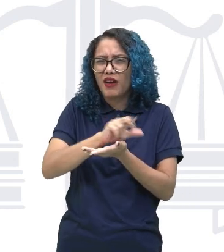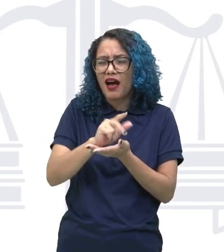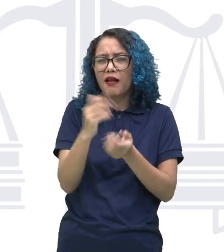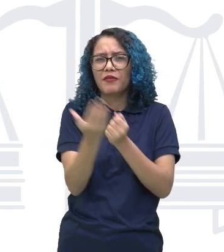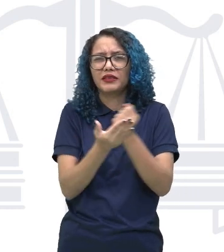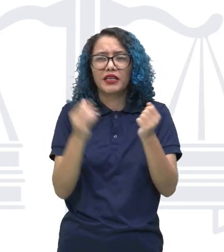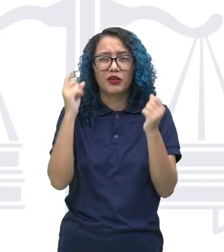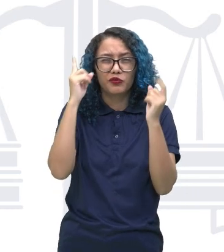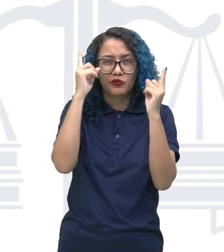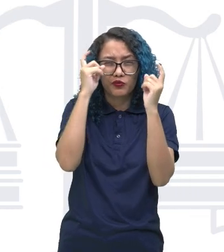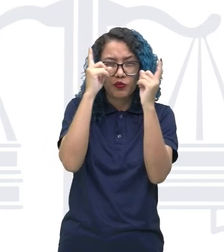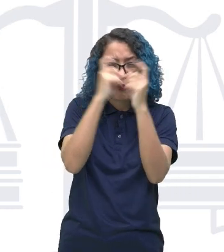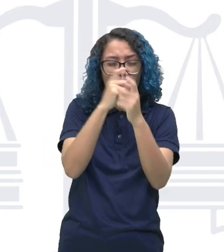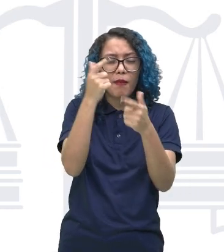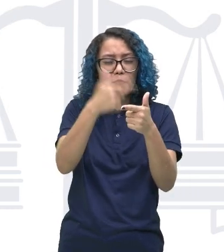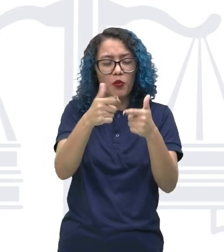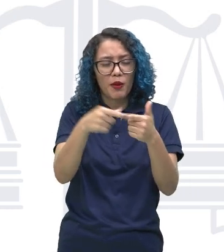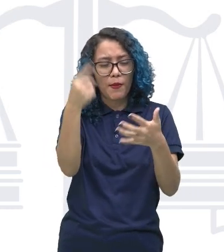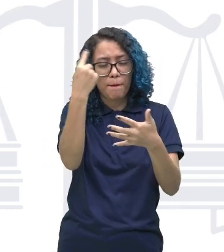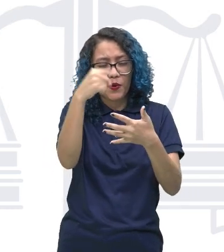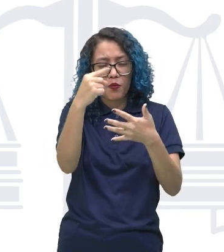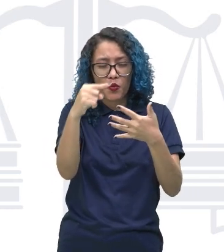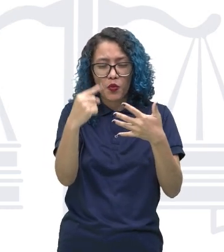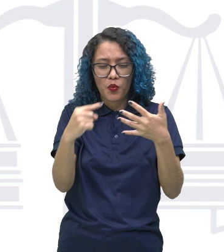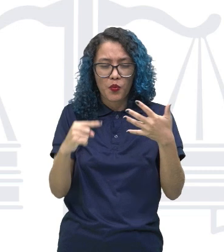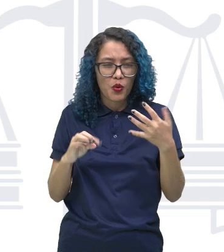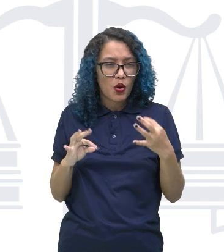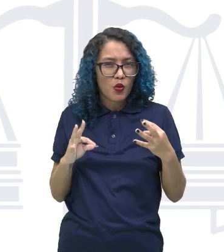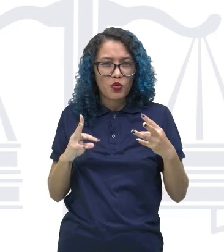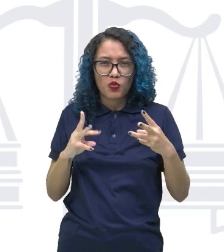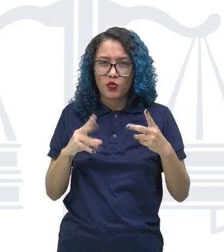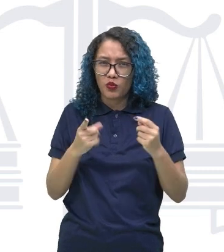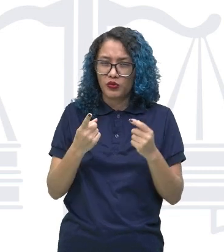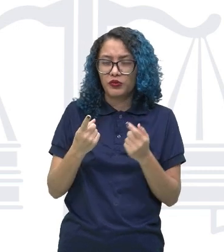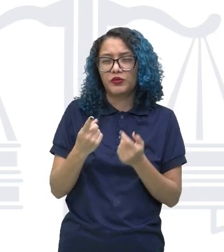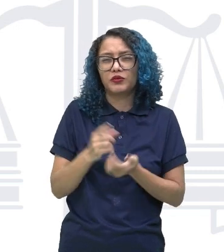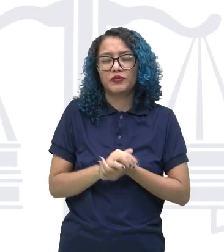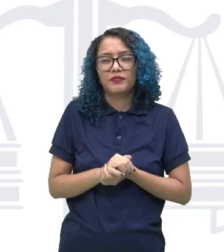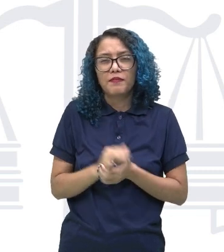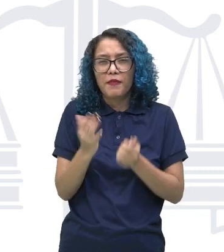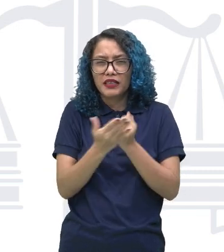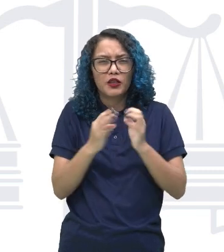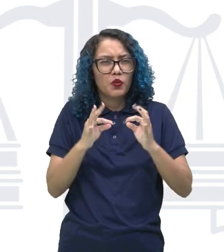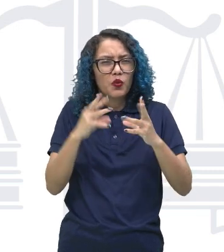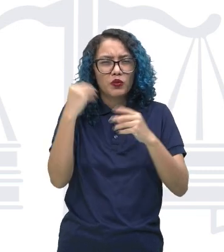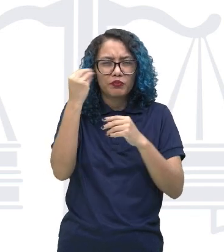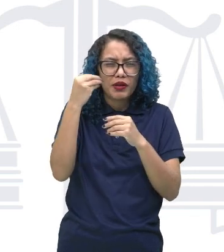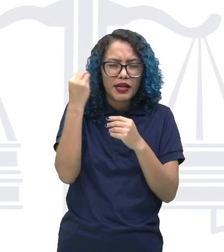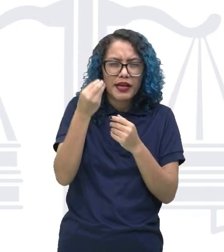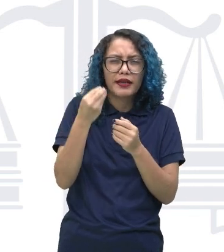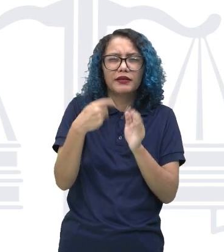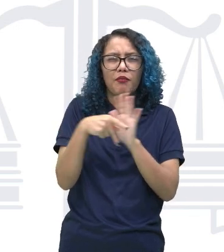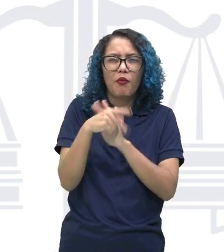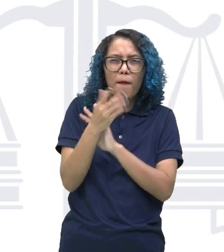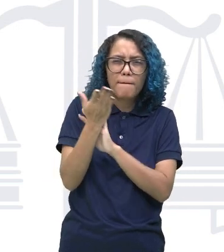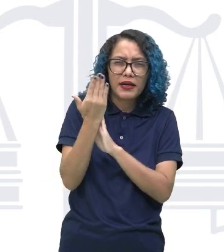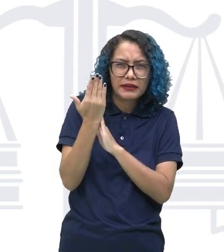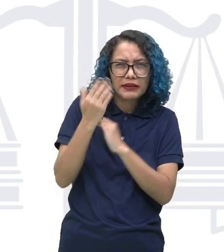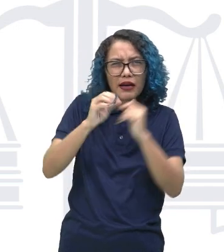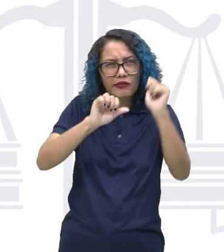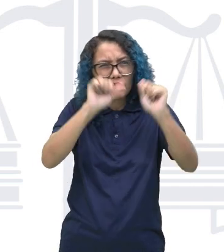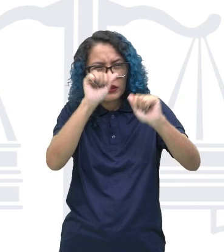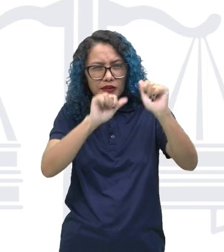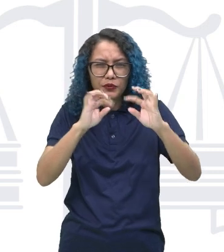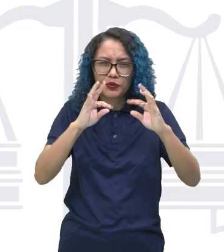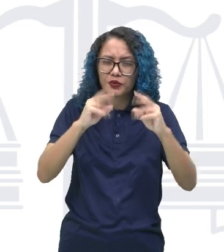que foram enxergadas, de todos esses percursos que nós acabamos de falar, né, trouxemos aqui. Então, vamos